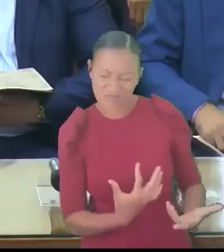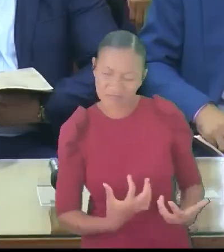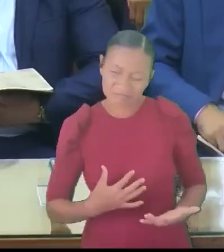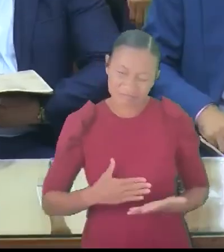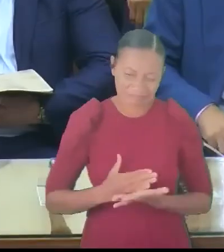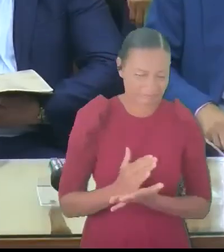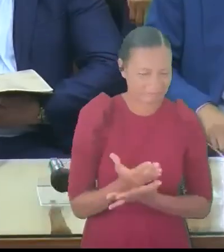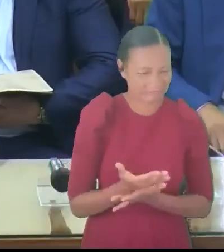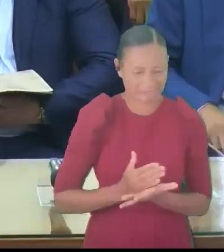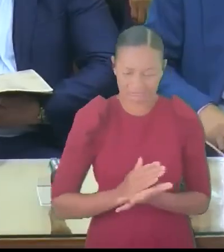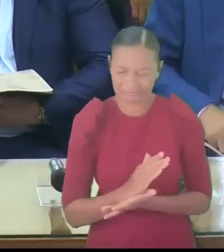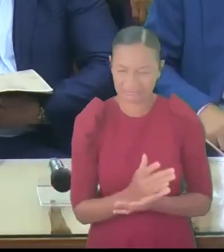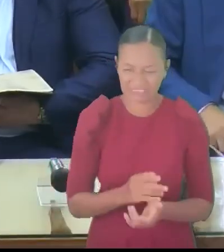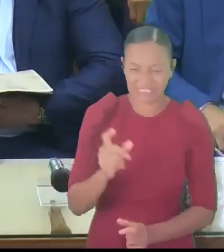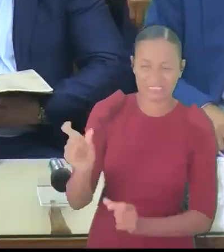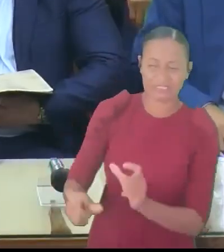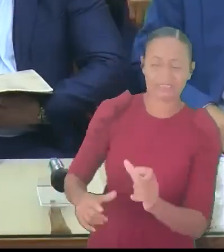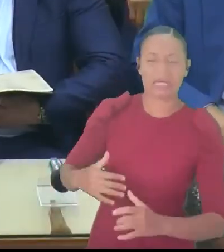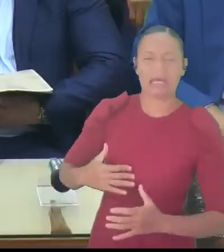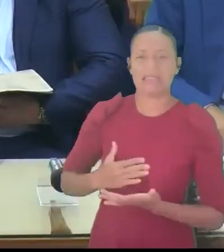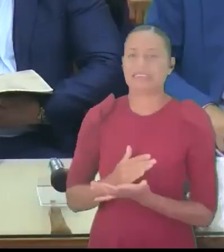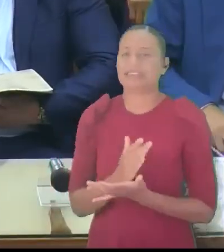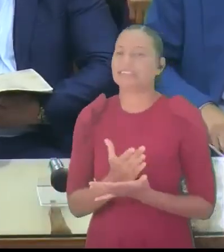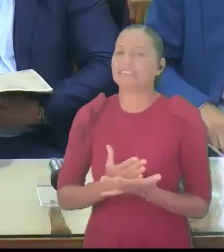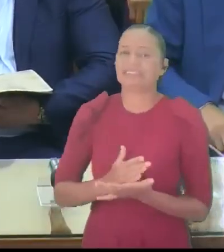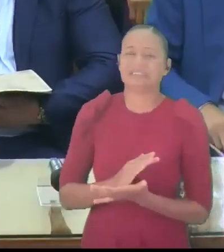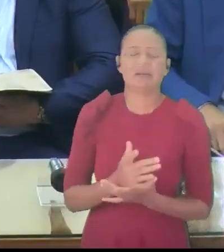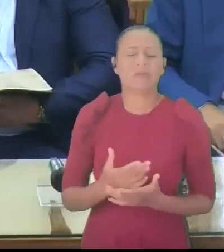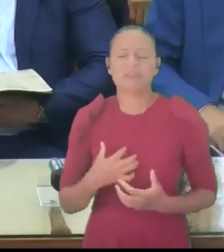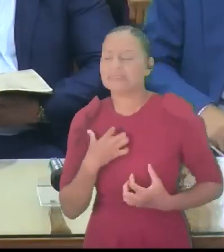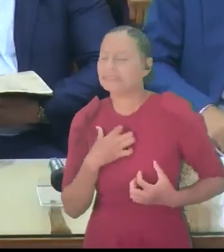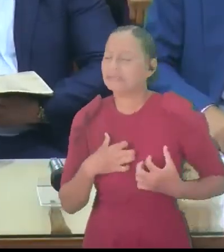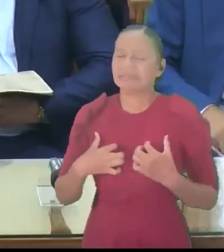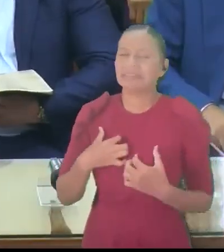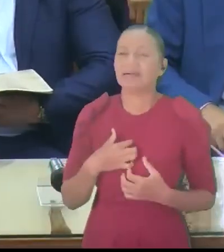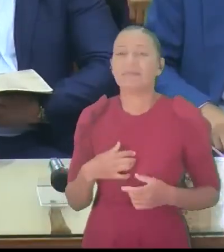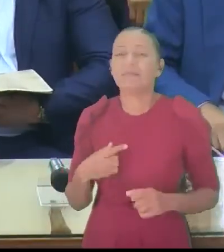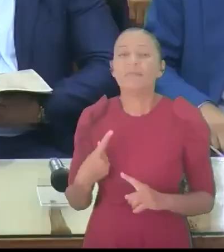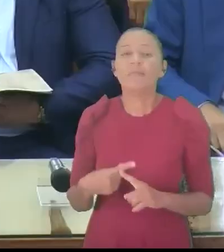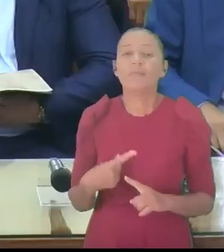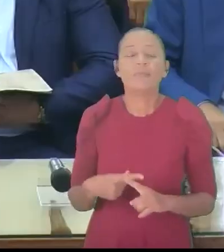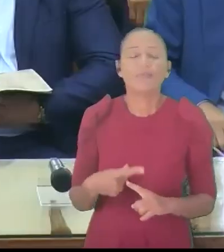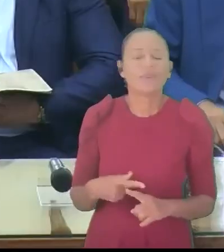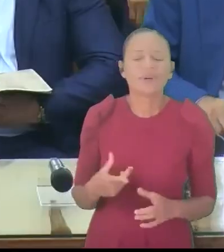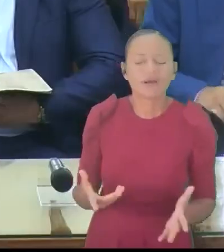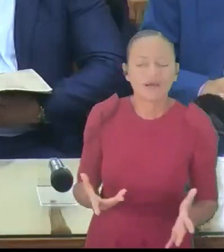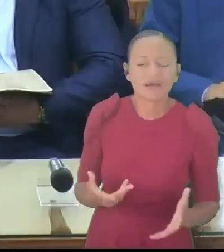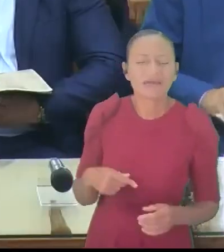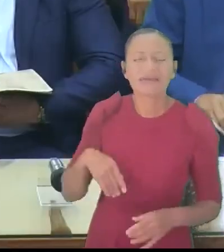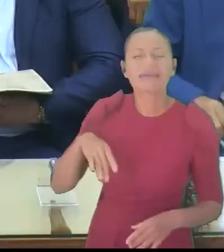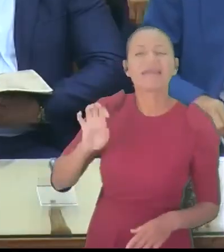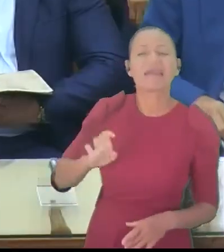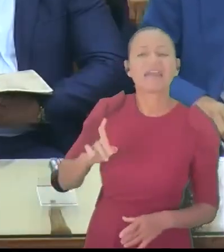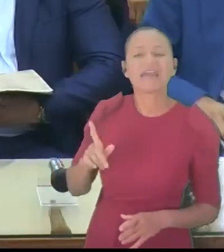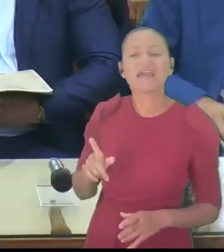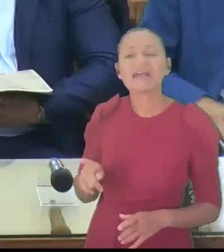estavam levantados por quem? Me ajudem, por favor. Eles estavam incitados e levantados por quem? Quem era que estava por trás deles?